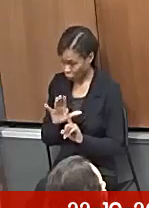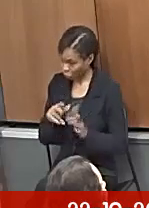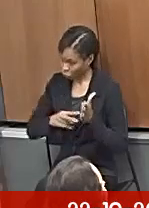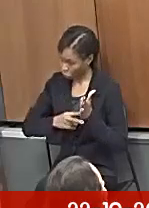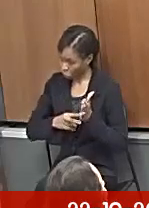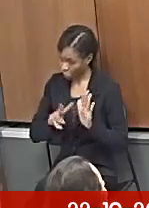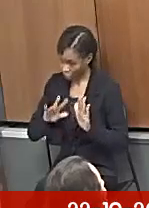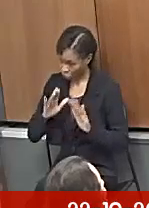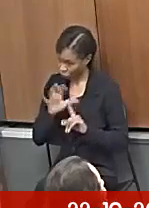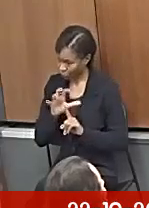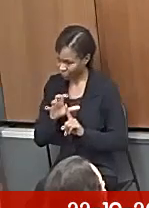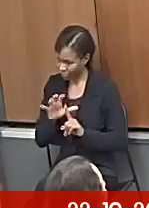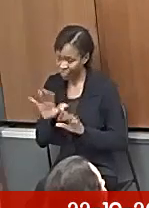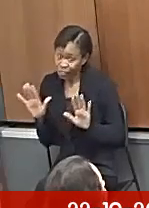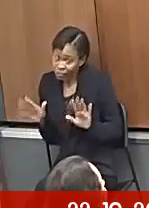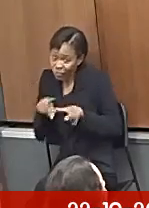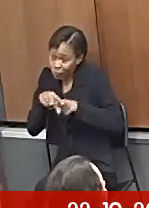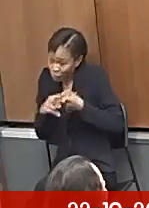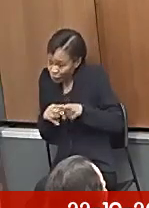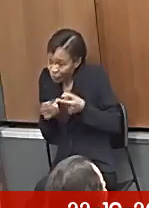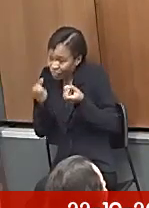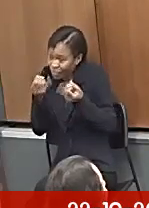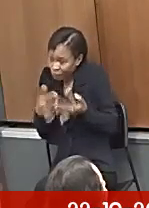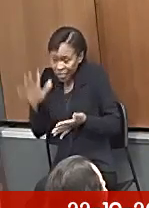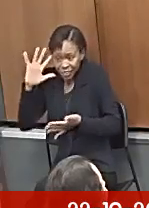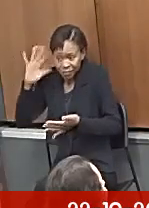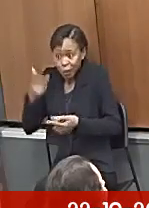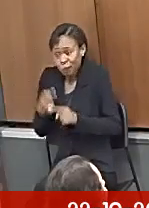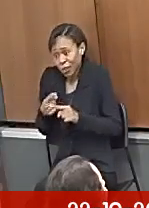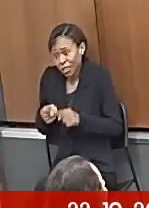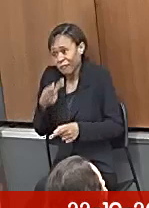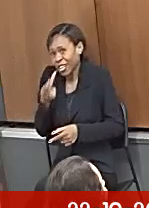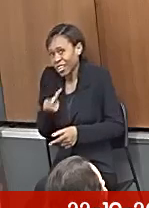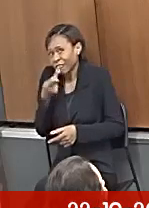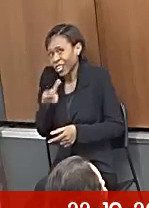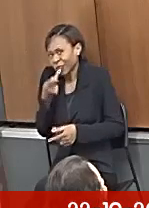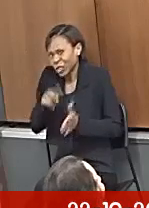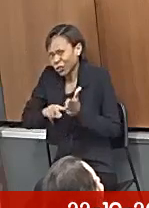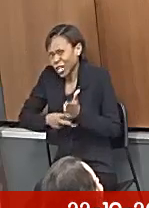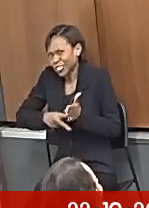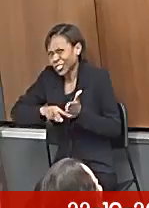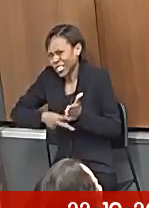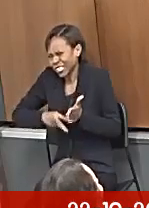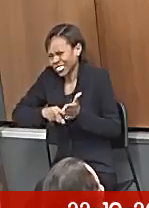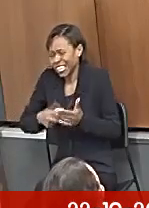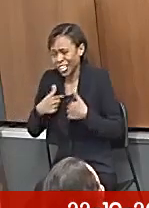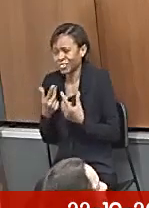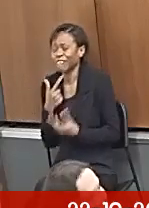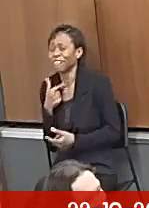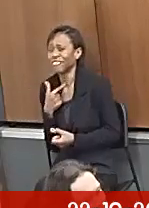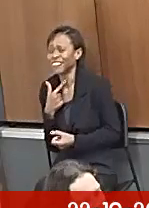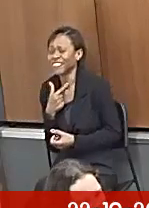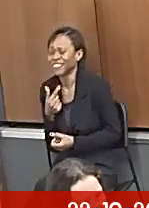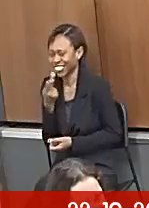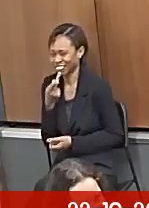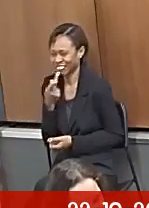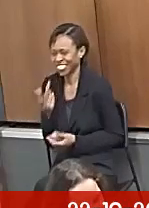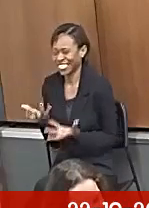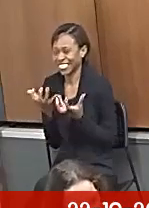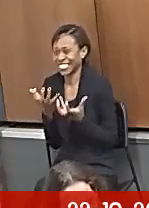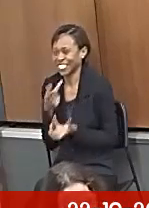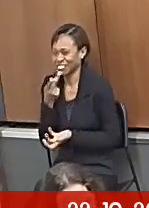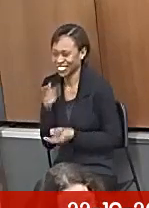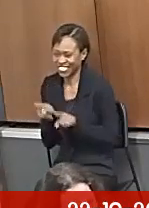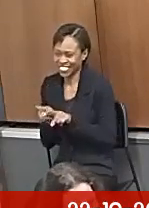Bom. Dizer, tá? É porque senão fica falando do sindicato, sindicato. E eu já estou assim, eu estou doido para falar também.